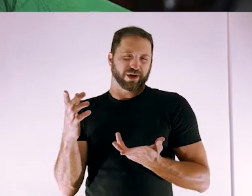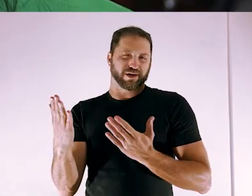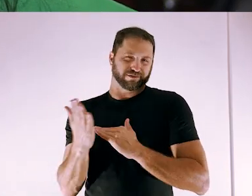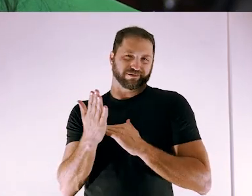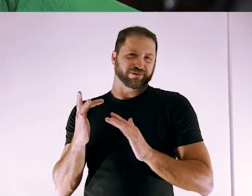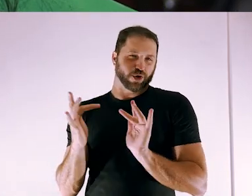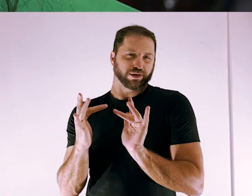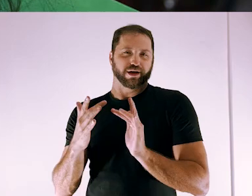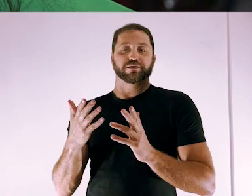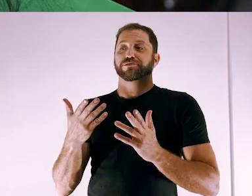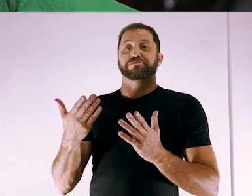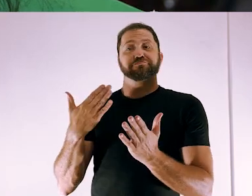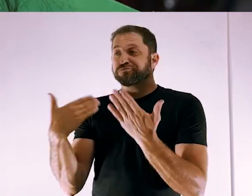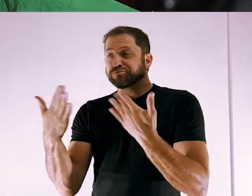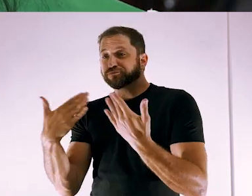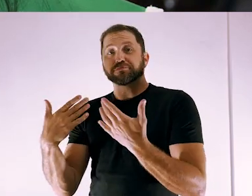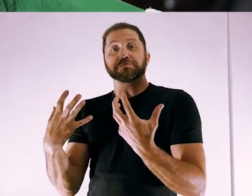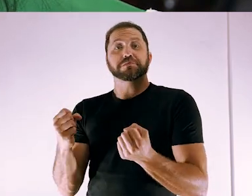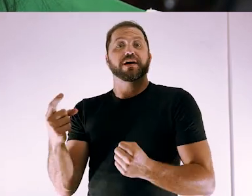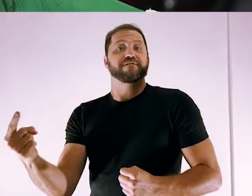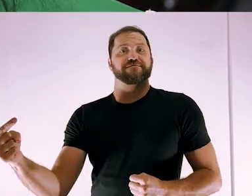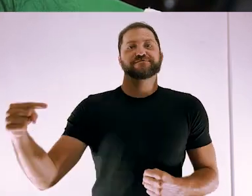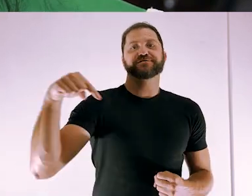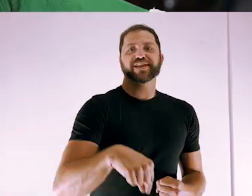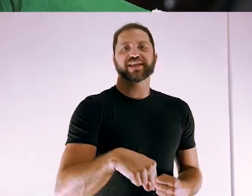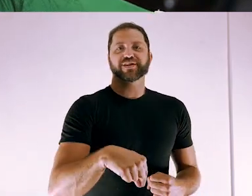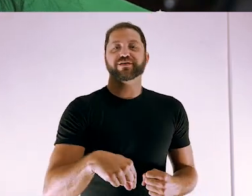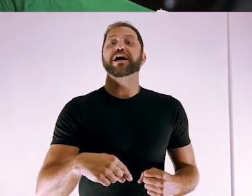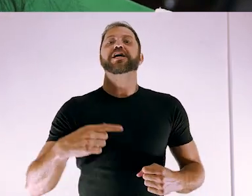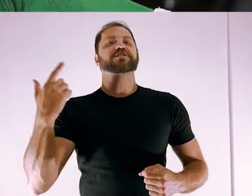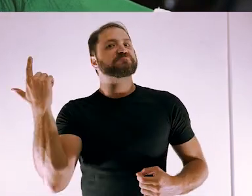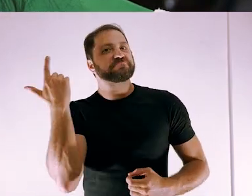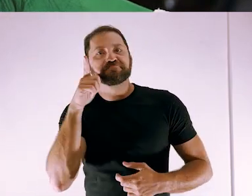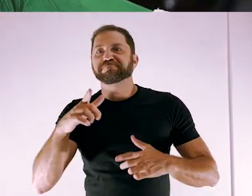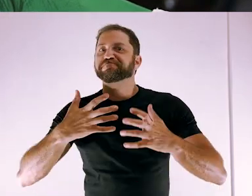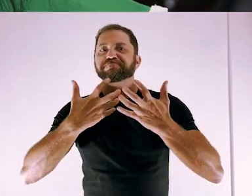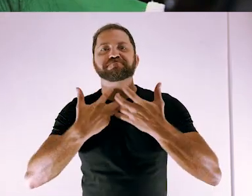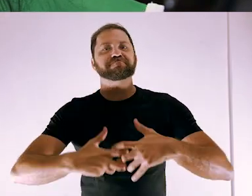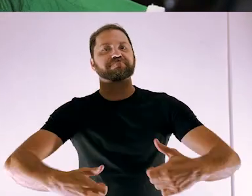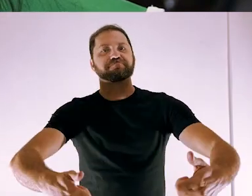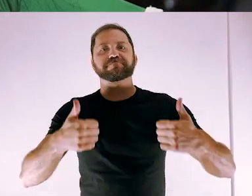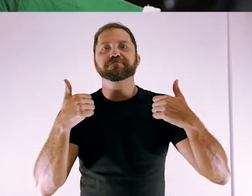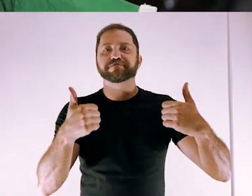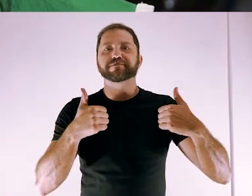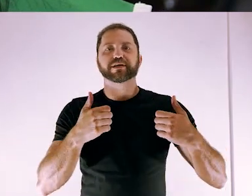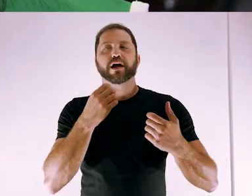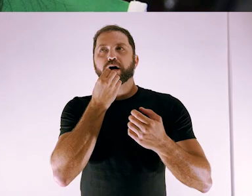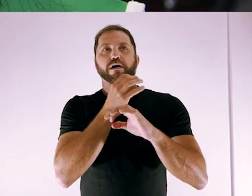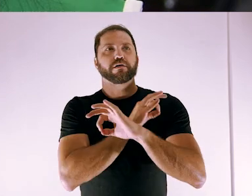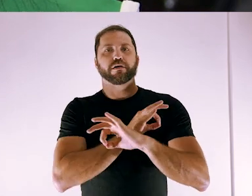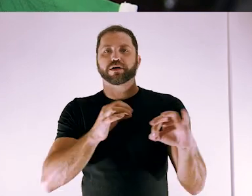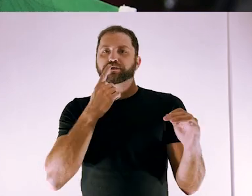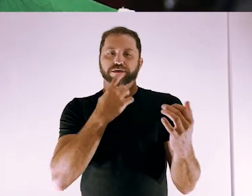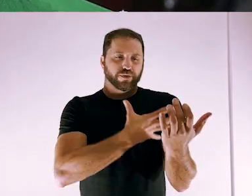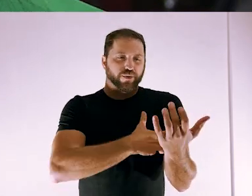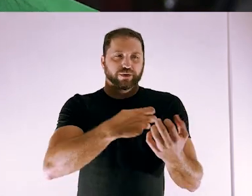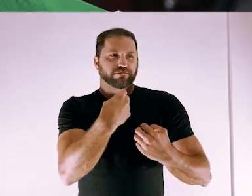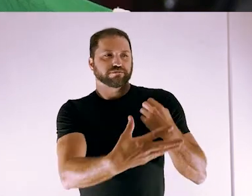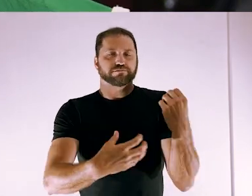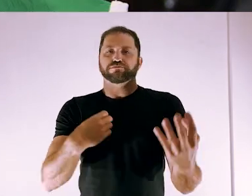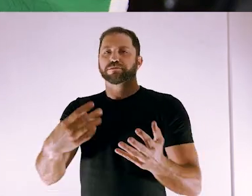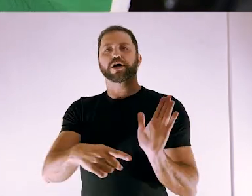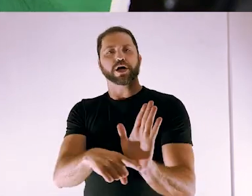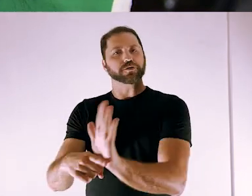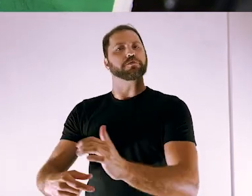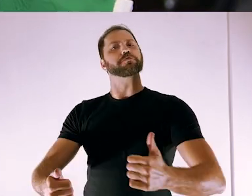de uma pessoa que fez essa ponte para nós, nós conseguimos, então, trazê-los até aqui e deu super certo, assim, foi bem bacana.